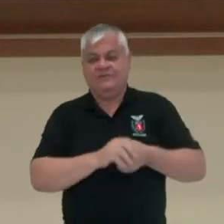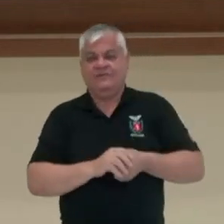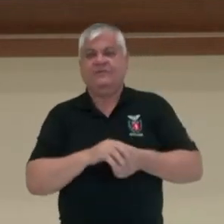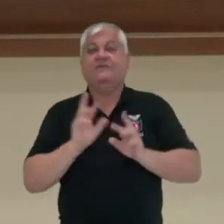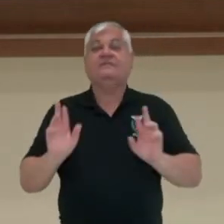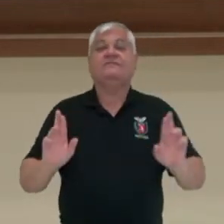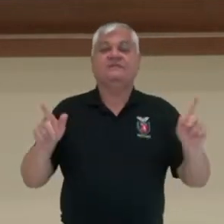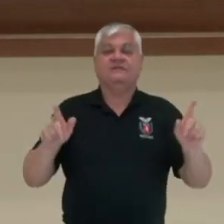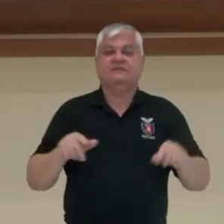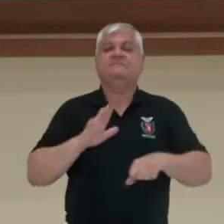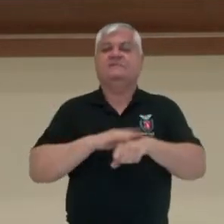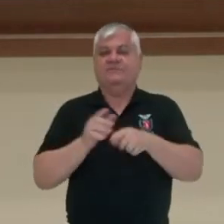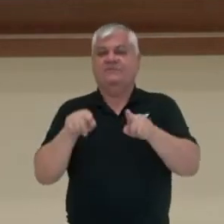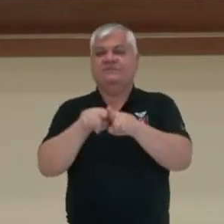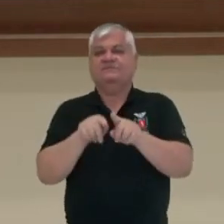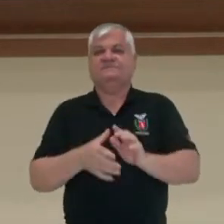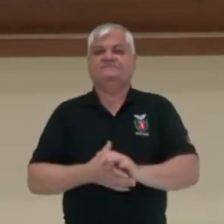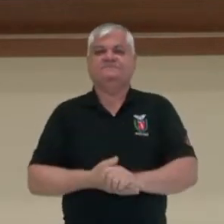um do outro. Nós já voltamos.